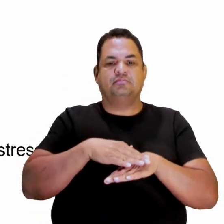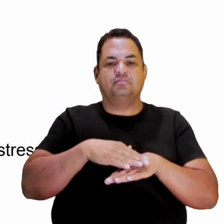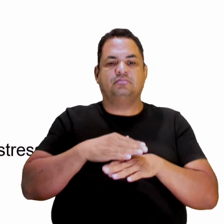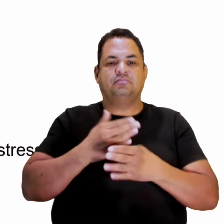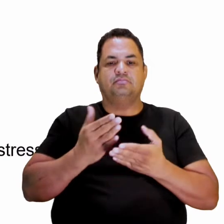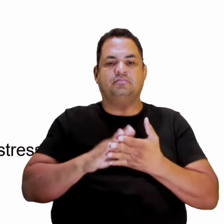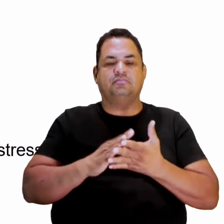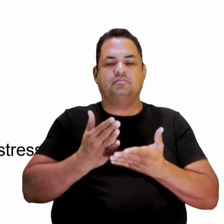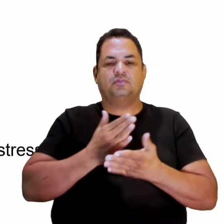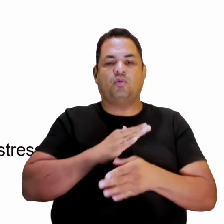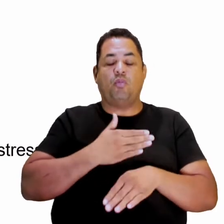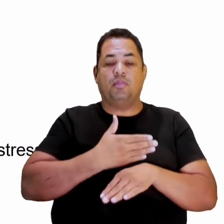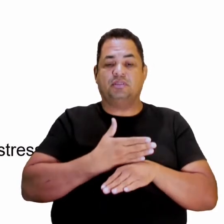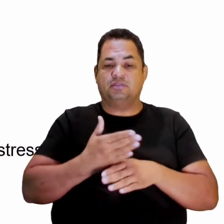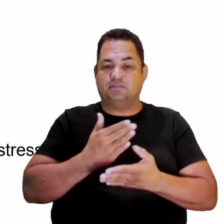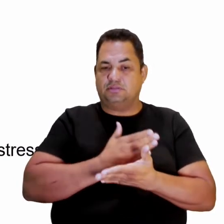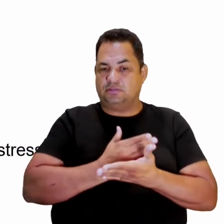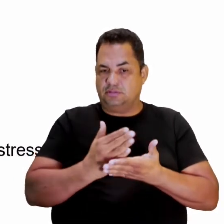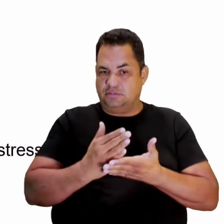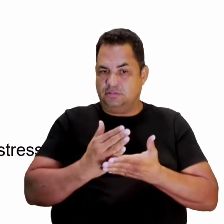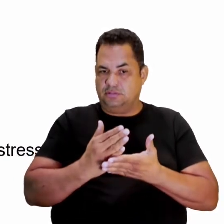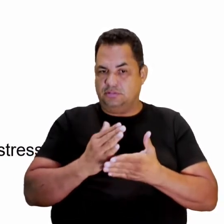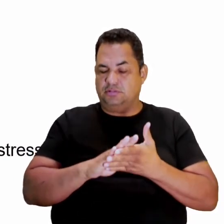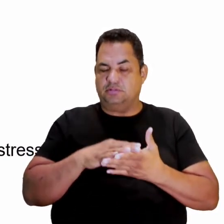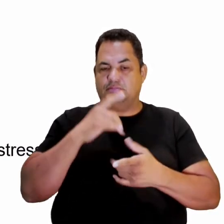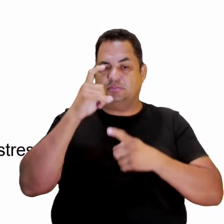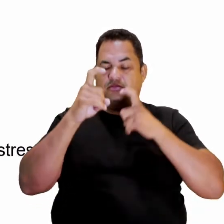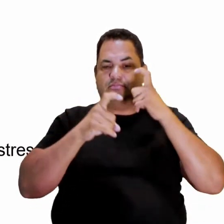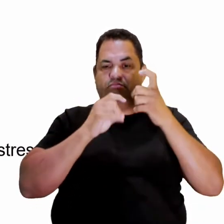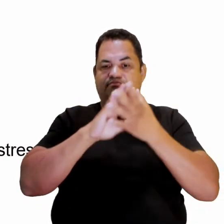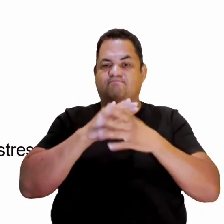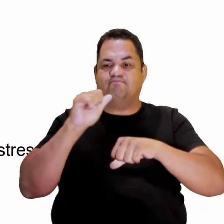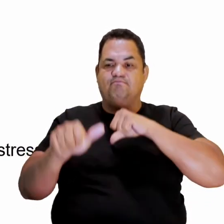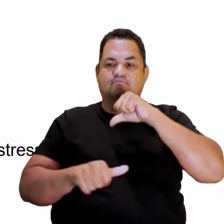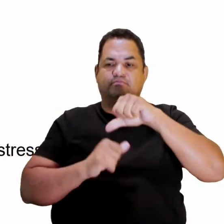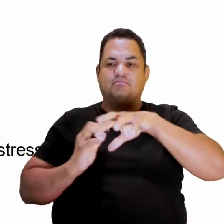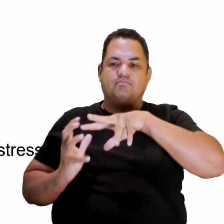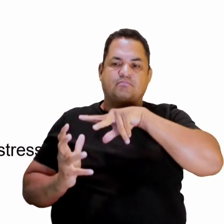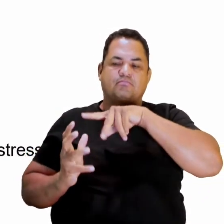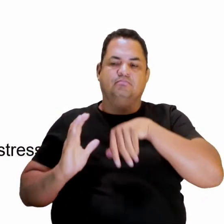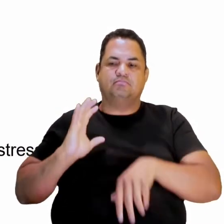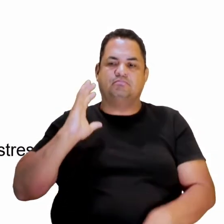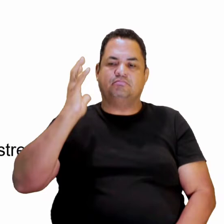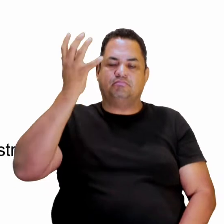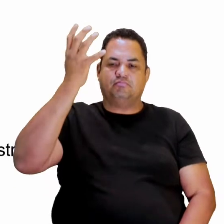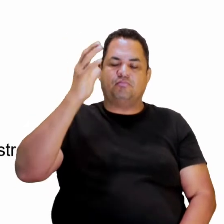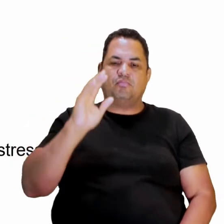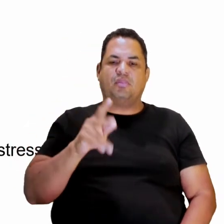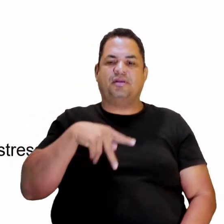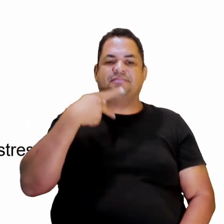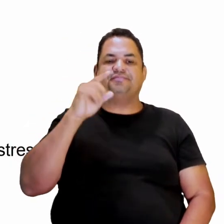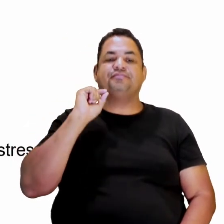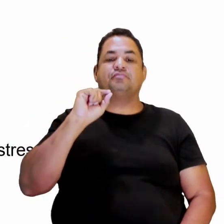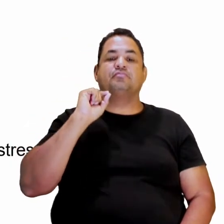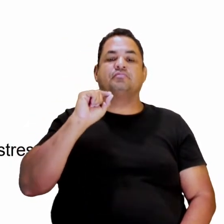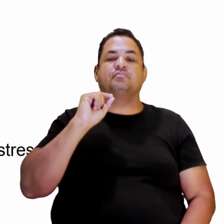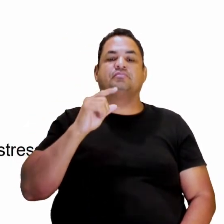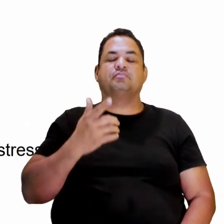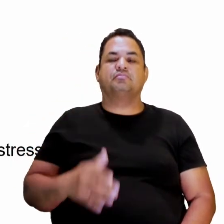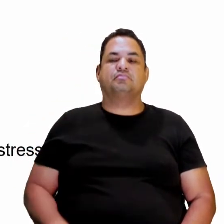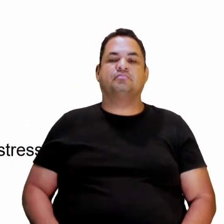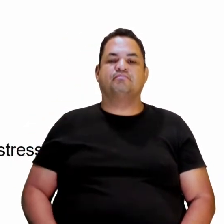preocupar sobre o clima, a mudança de clima. E aí agora a gente vai falar sobre o quê?